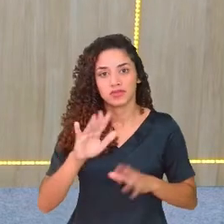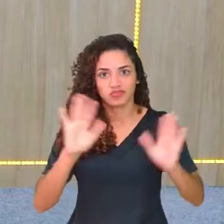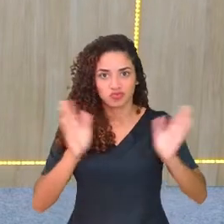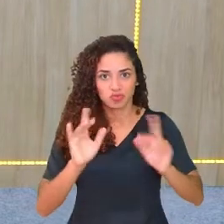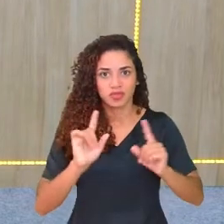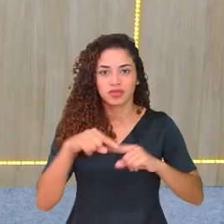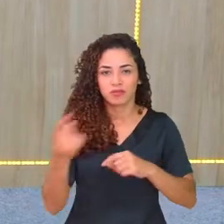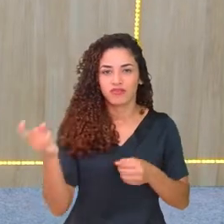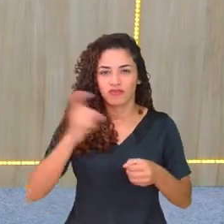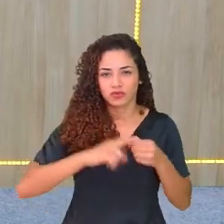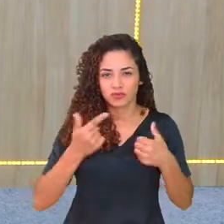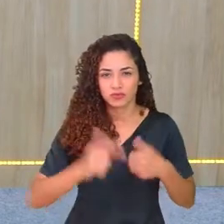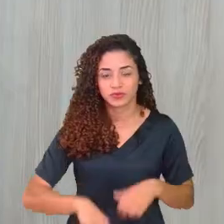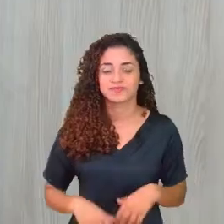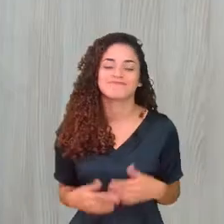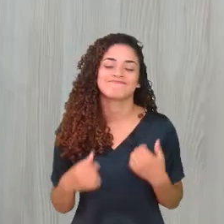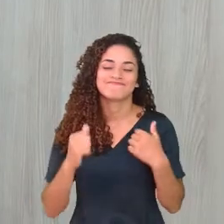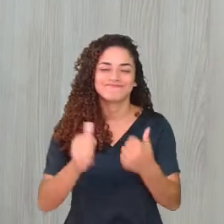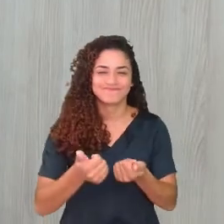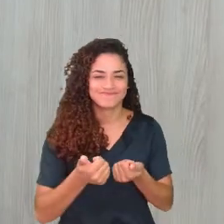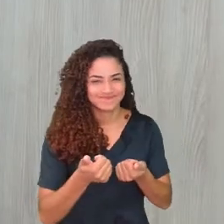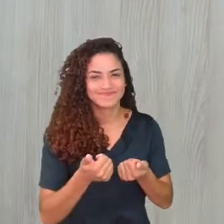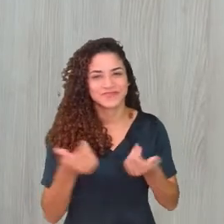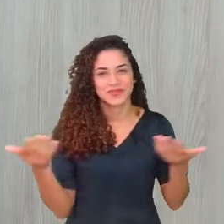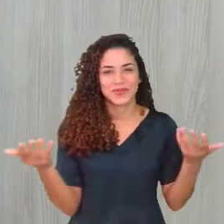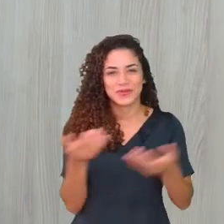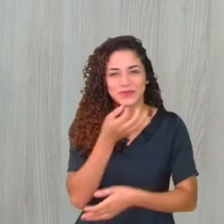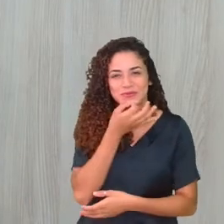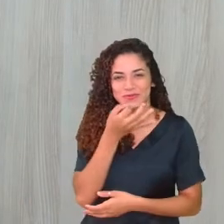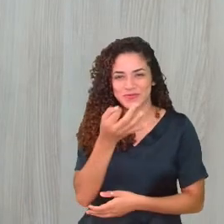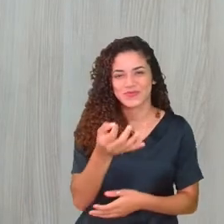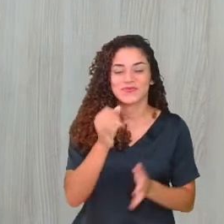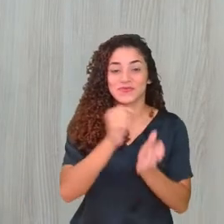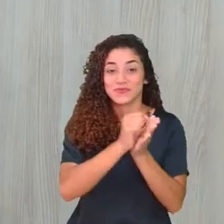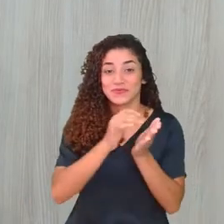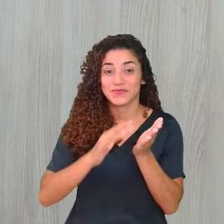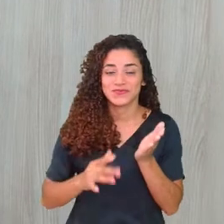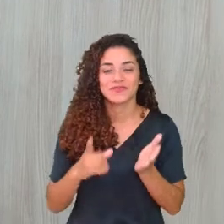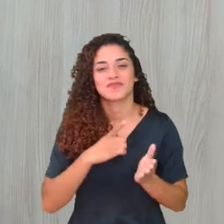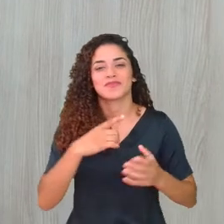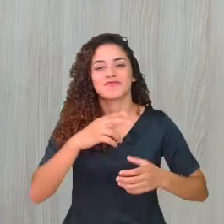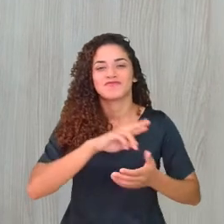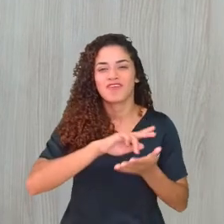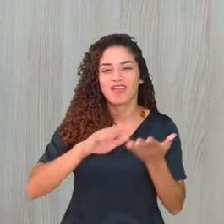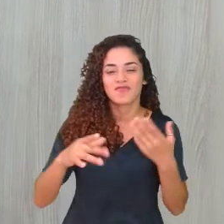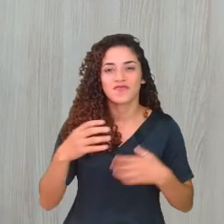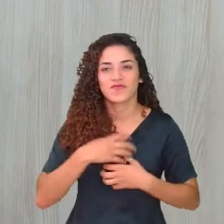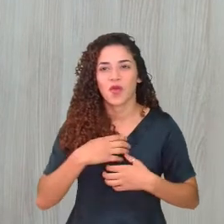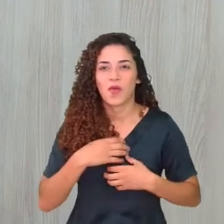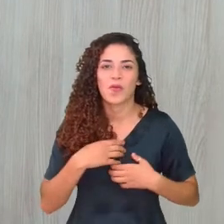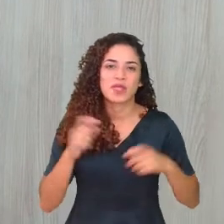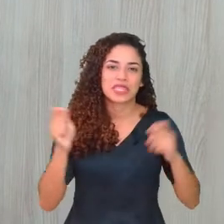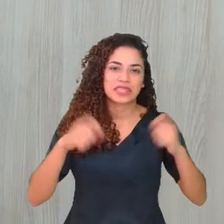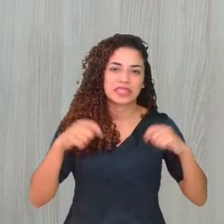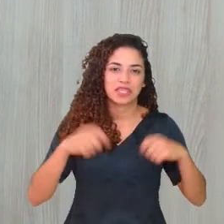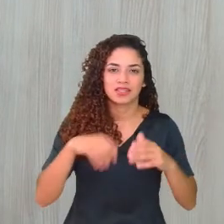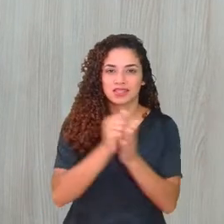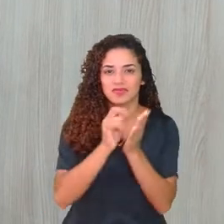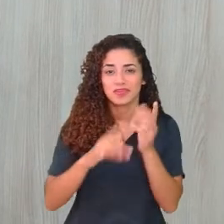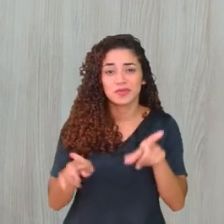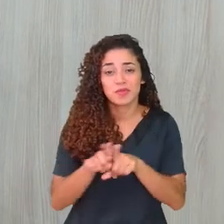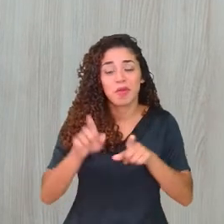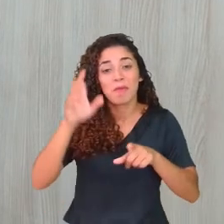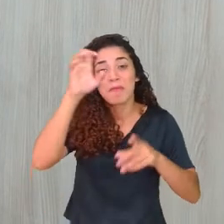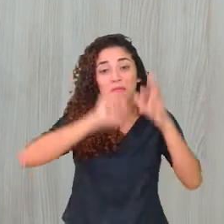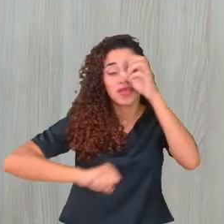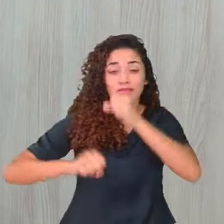um recadinho. Pronto, pessoal. E aí está a sugestão de atividade, várias formas de a gente fazer essa atividade e aprendermos brincando,